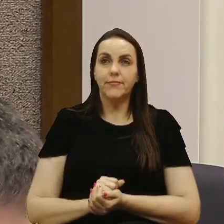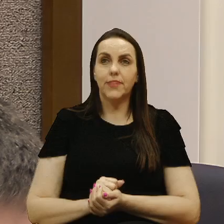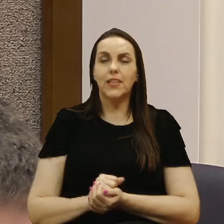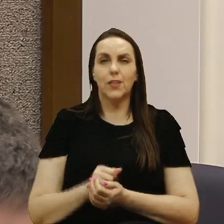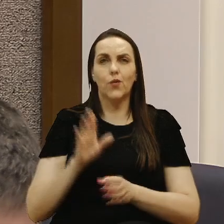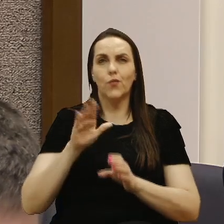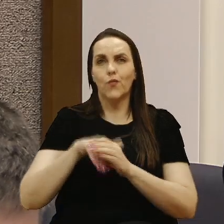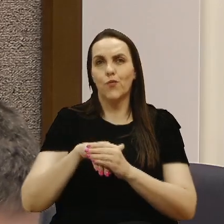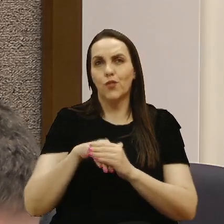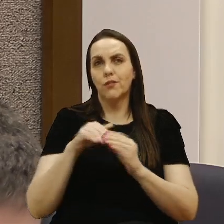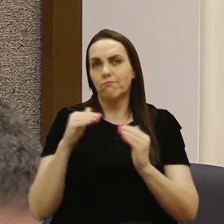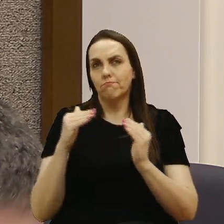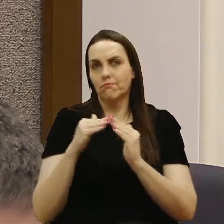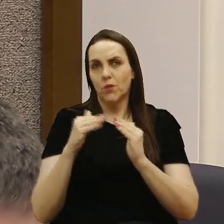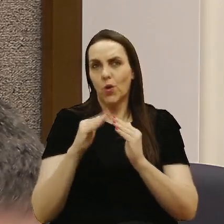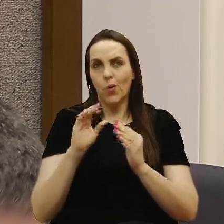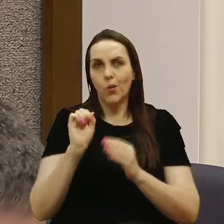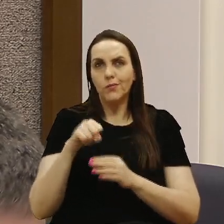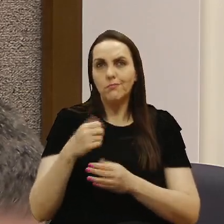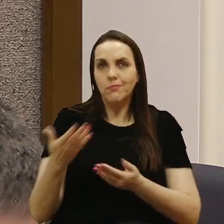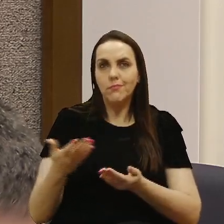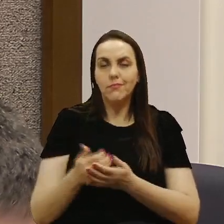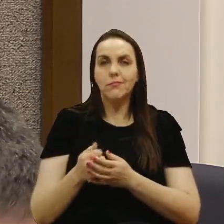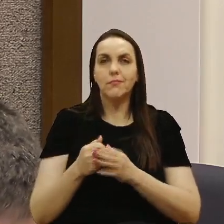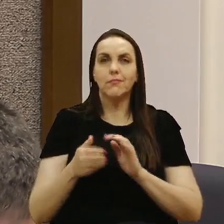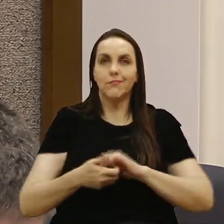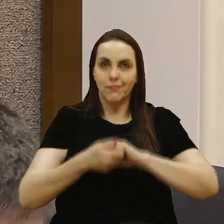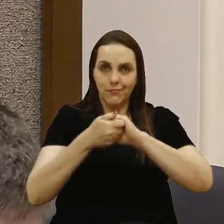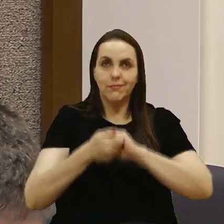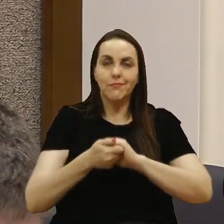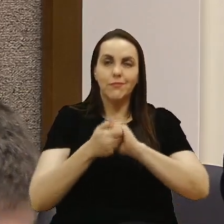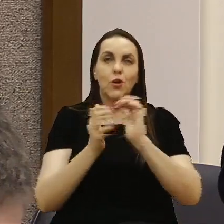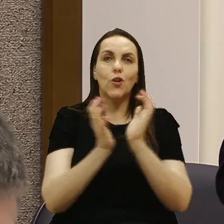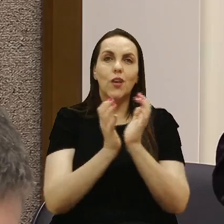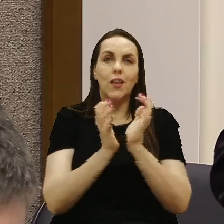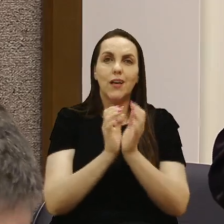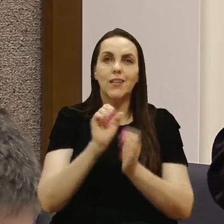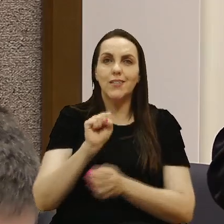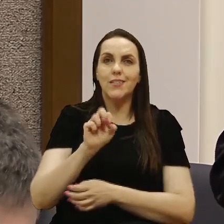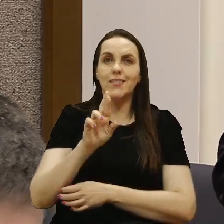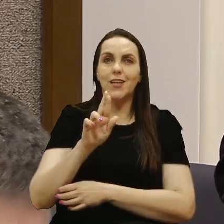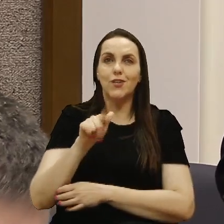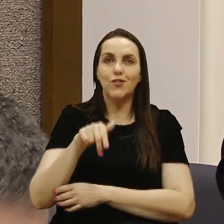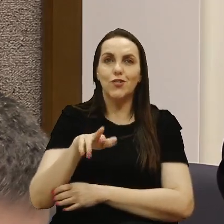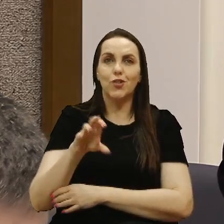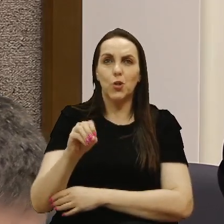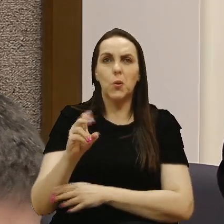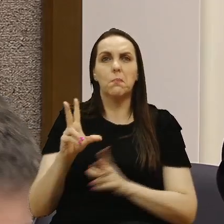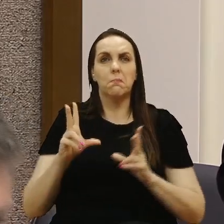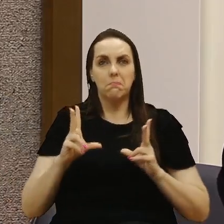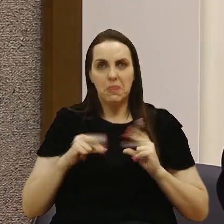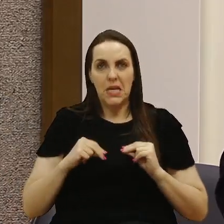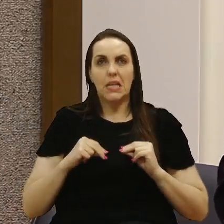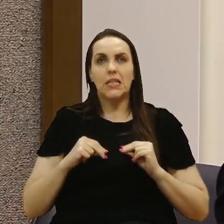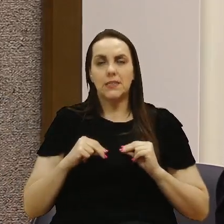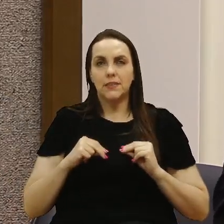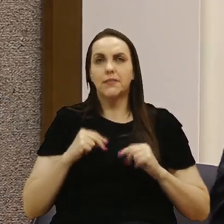votar favorável. Eu quero saudar o nosso colega Serginho, muito merecido, porque ele tem trabalhado